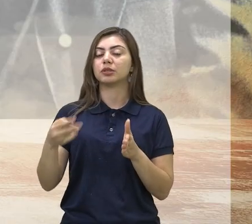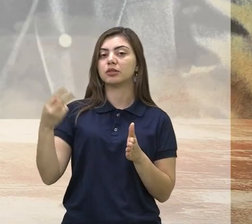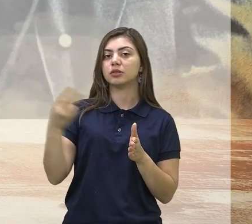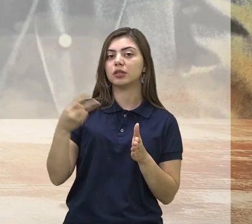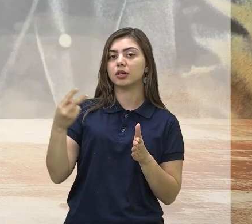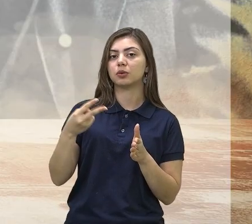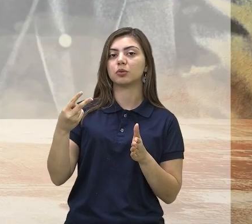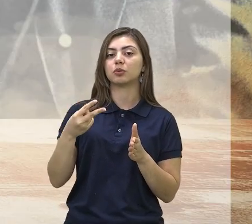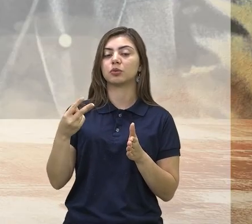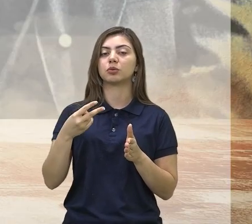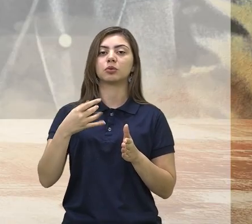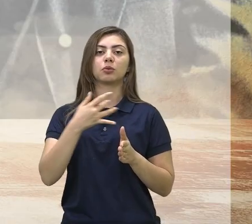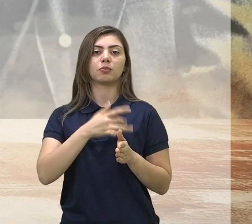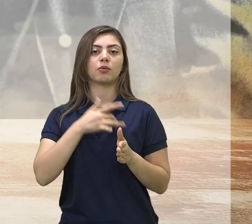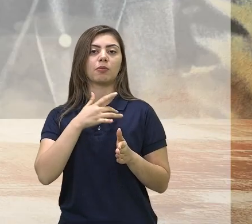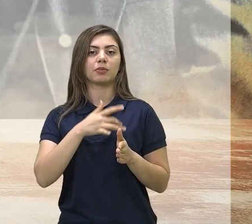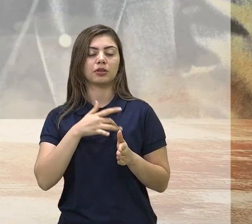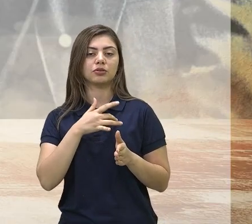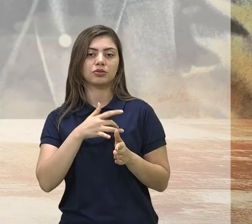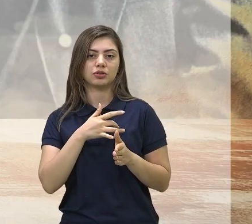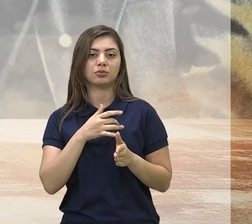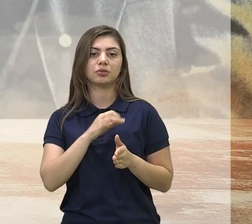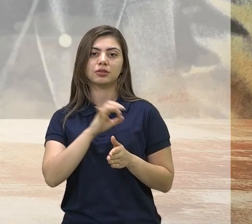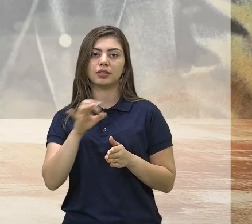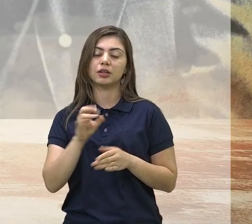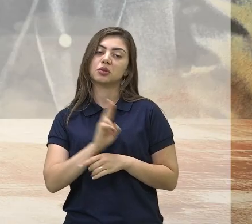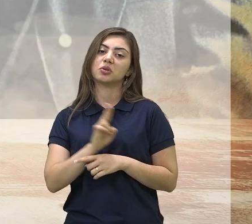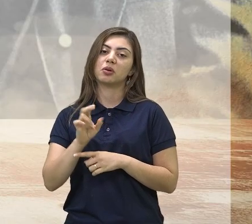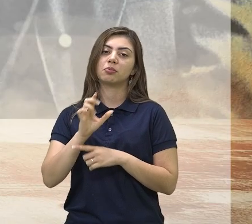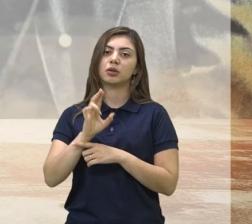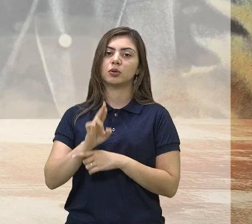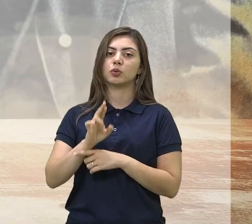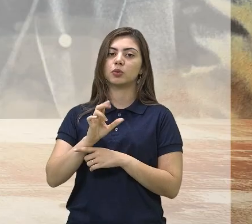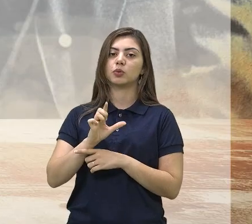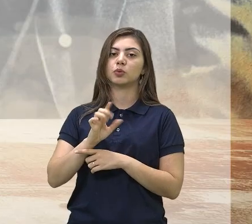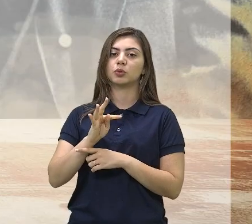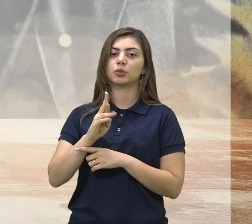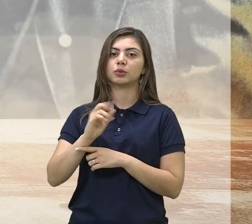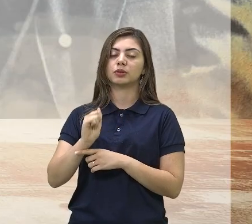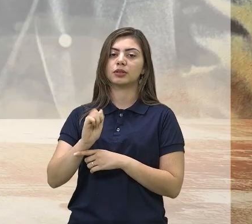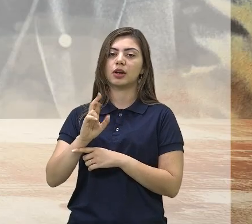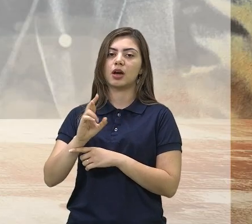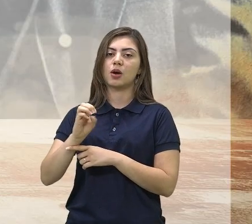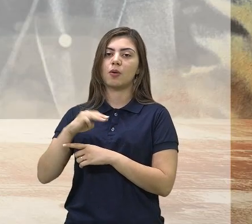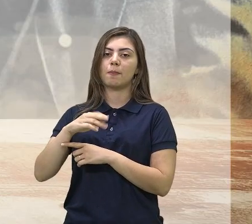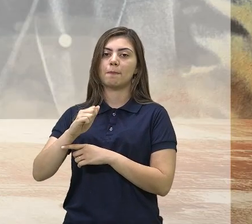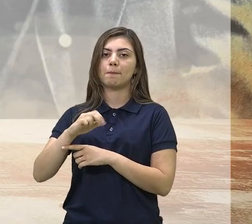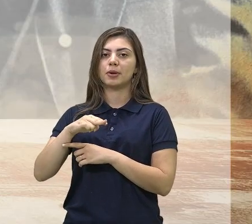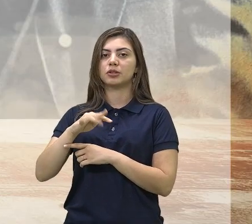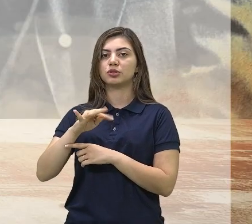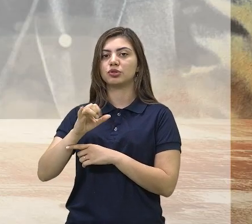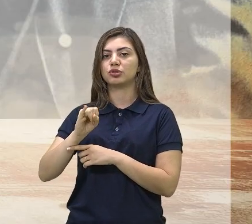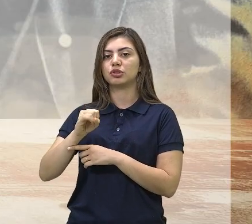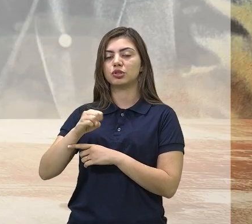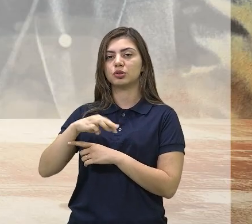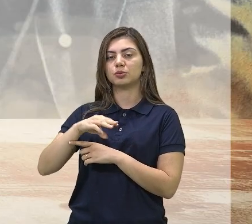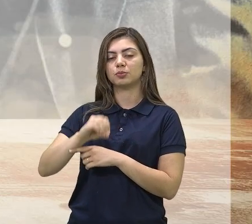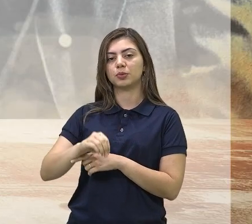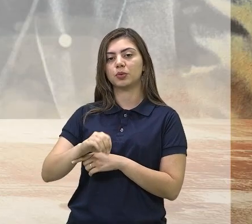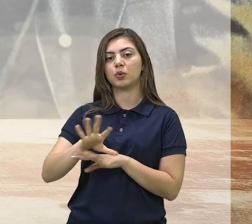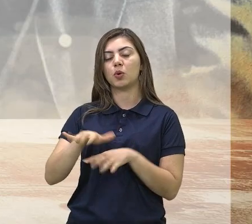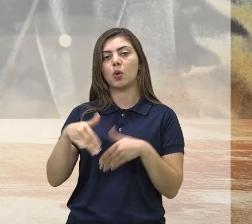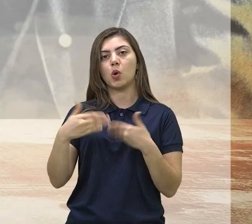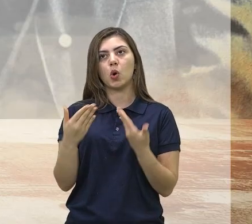conhecida como ultrarromantismo ou também como mal do século, tá? O mal do século.